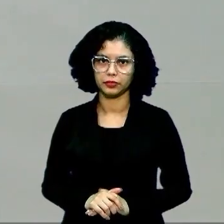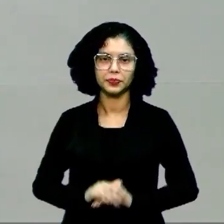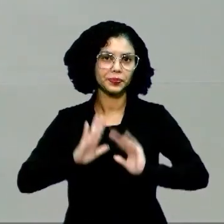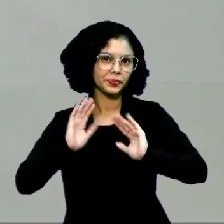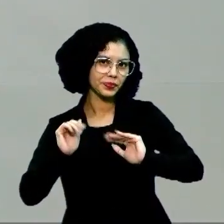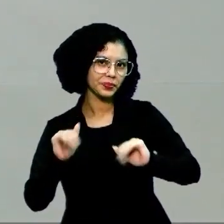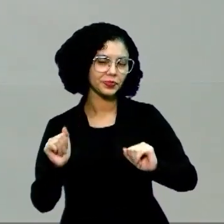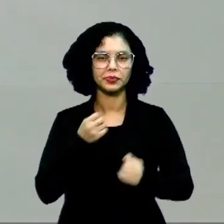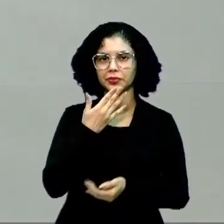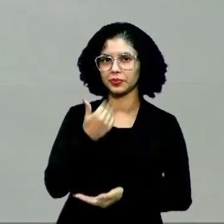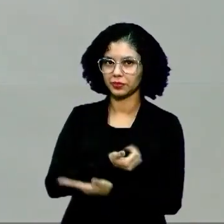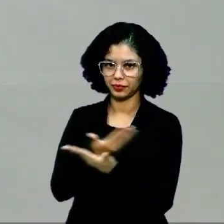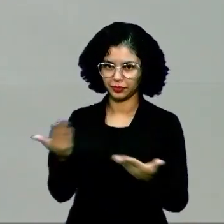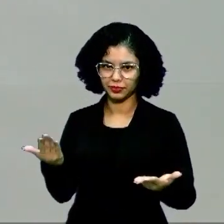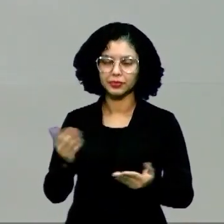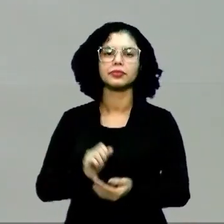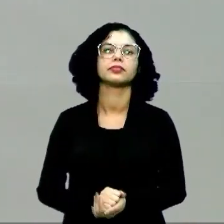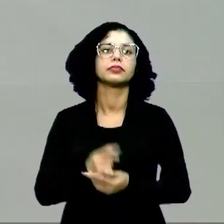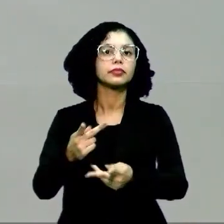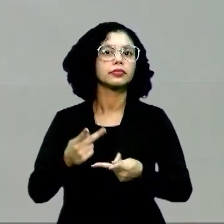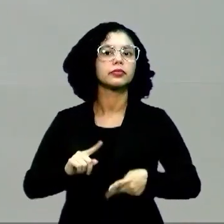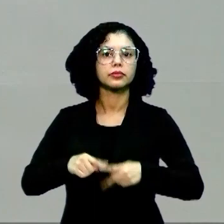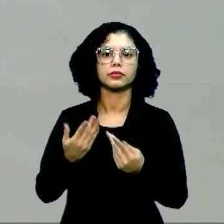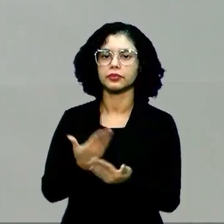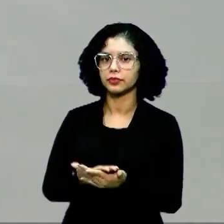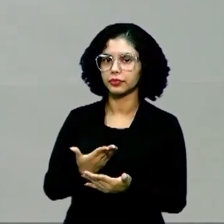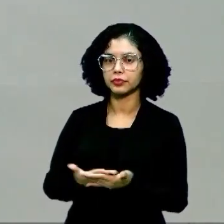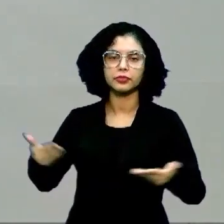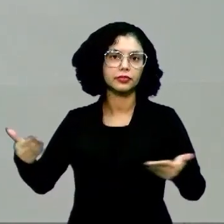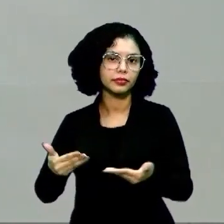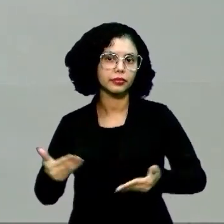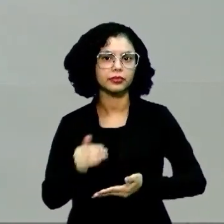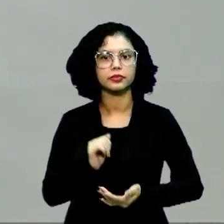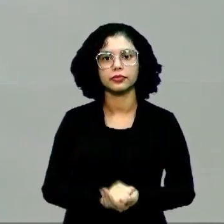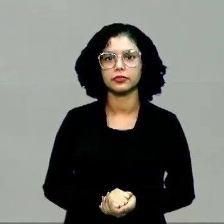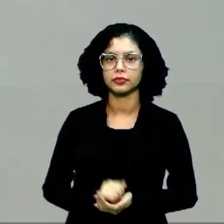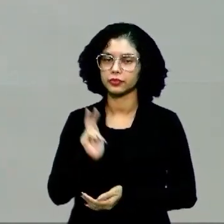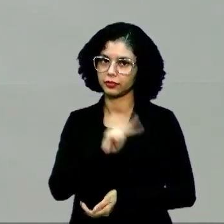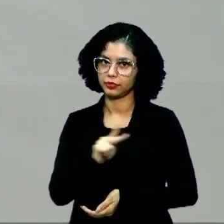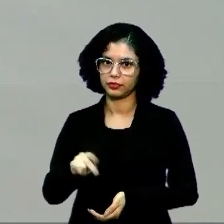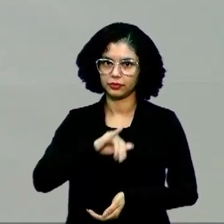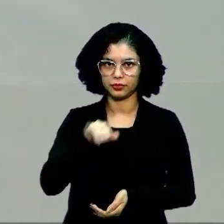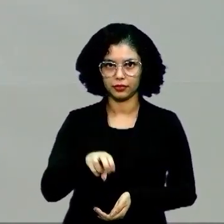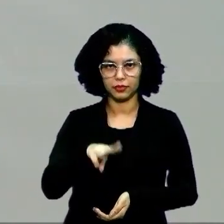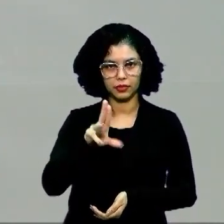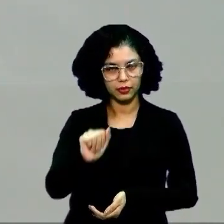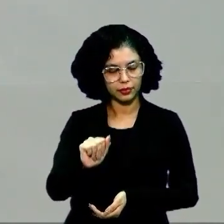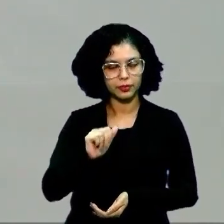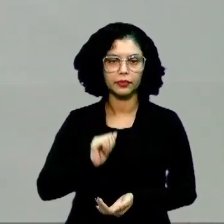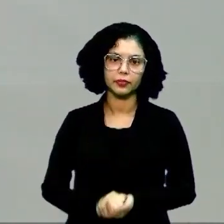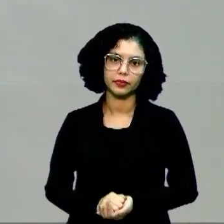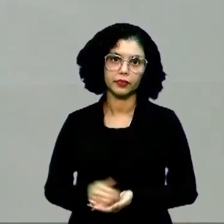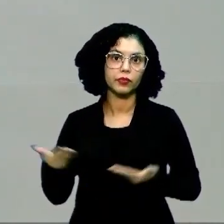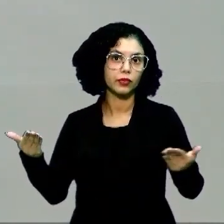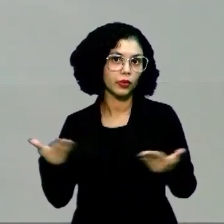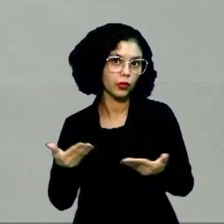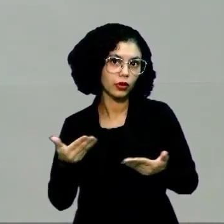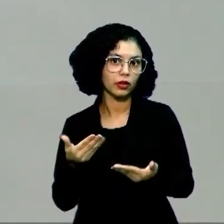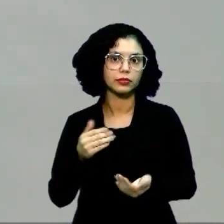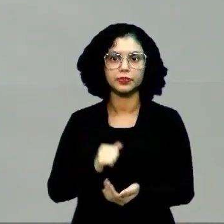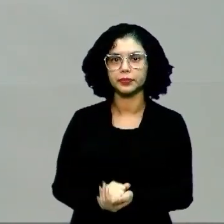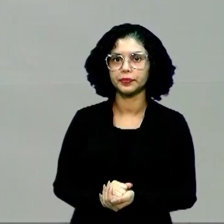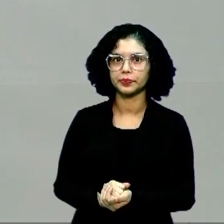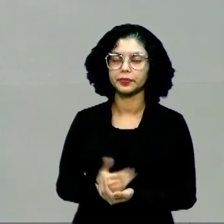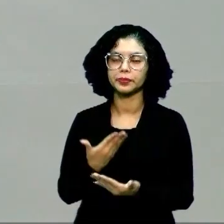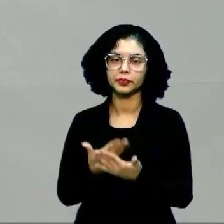Olá pessoal, tudo bem? Sejam bem-vindos à nossa aula de hoje. Eu sou a professora Jamaica Kelly e essa é a nossa aula